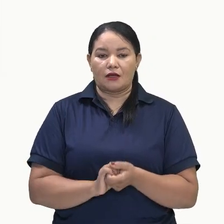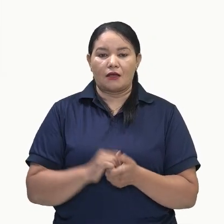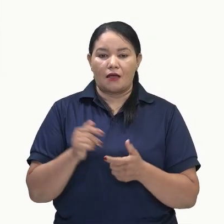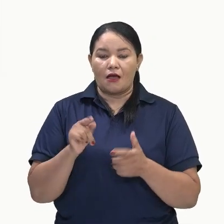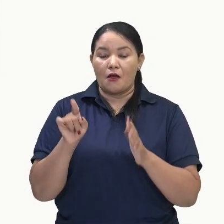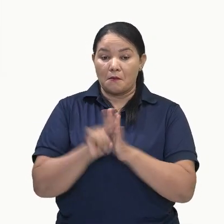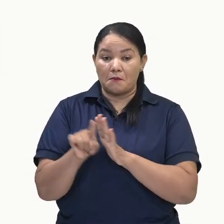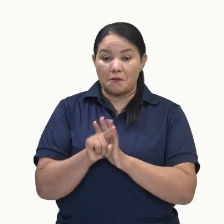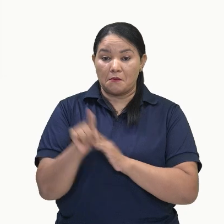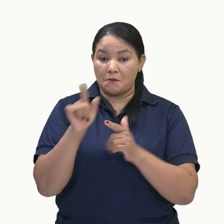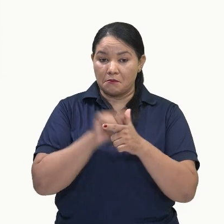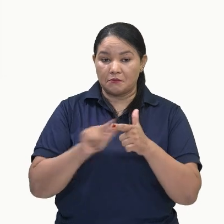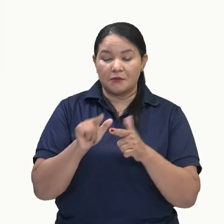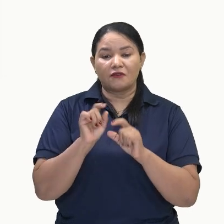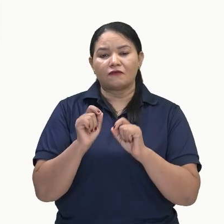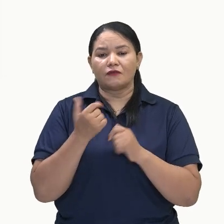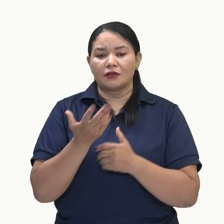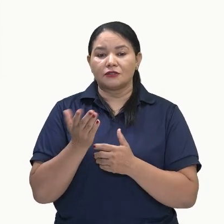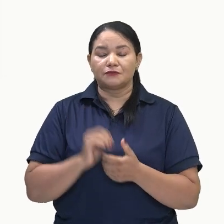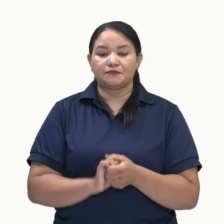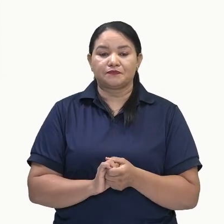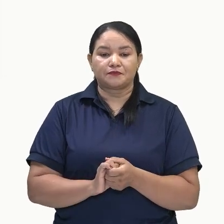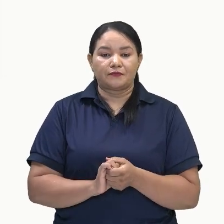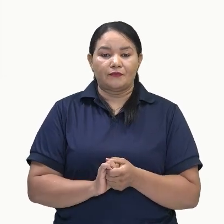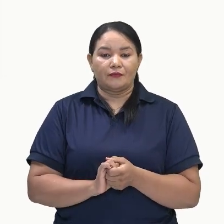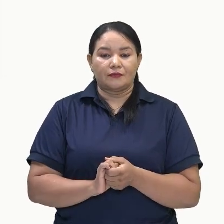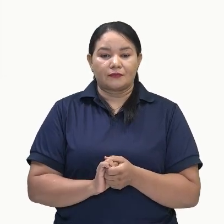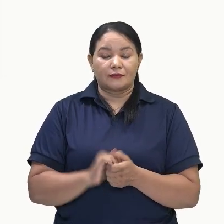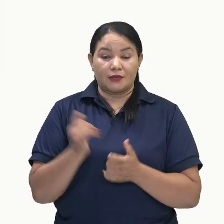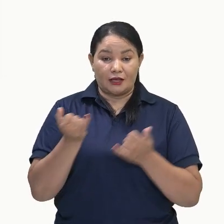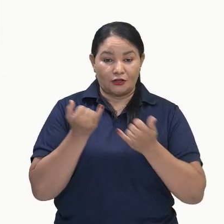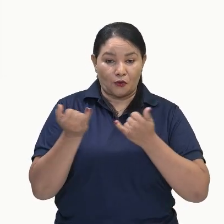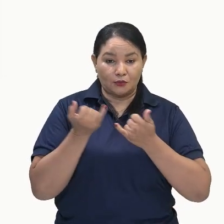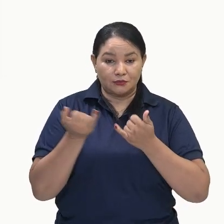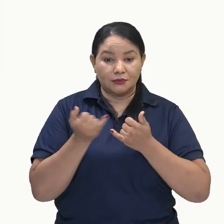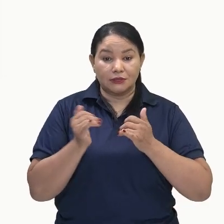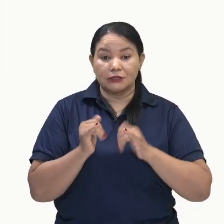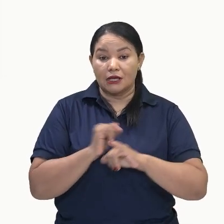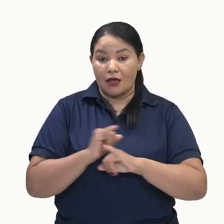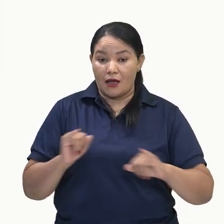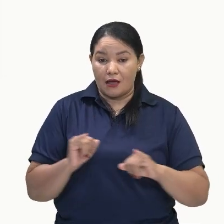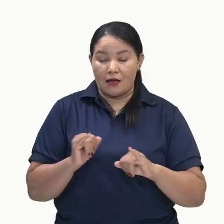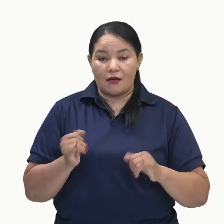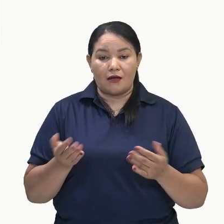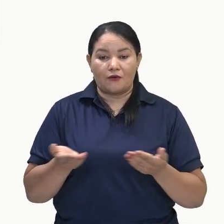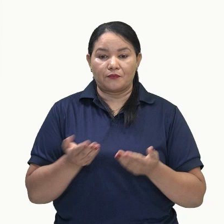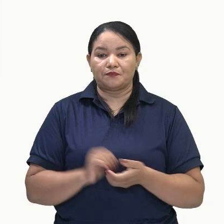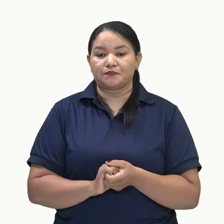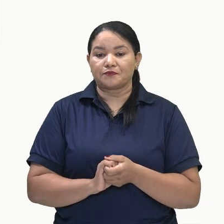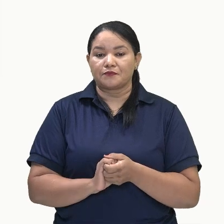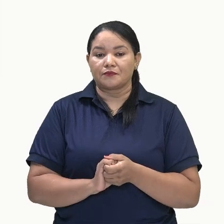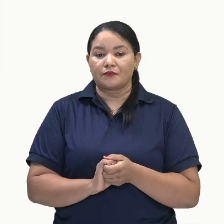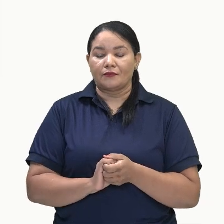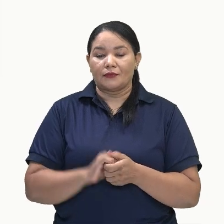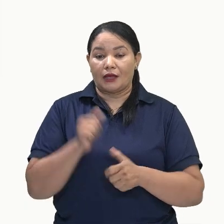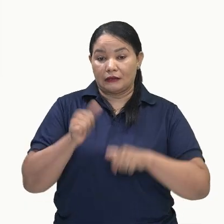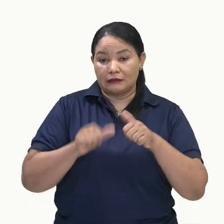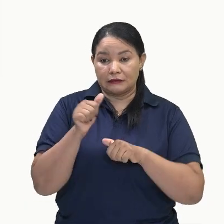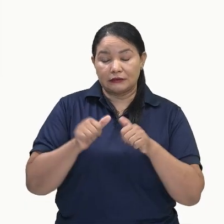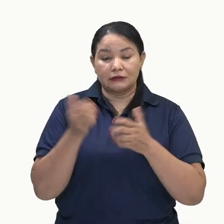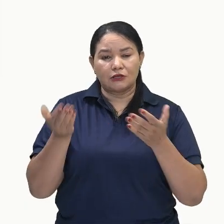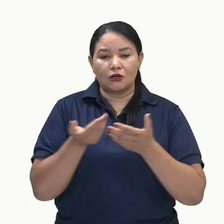legal. Vamos analisar aí uma notícia, certo? Analisando a